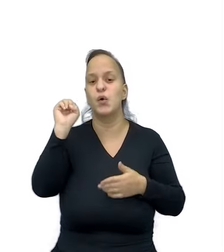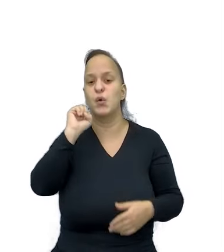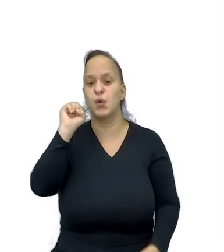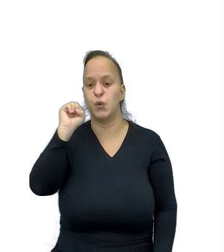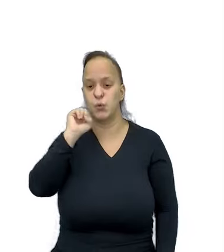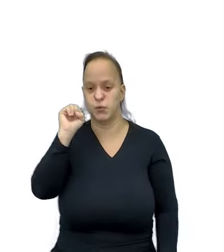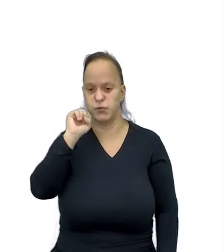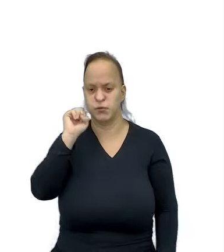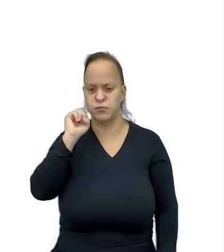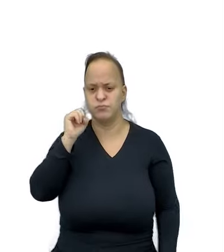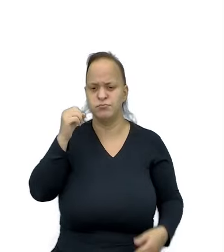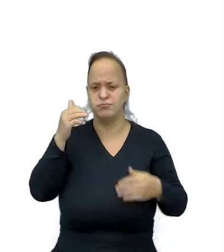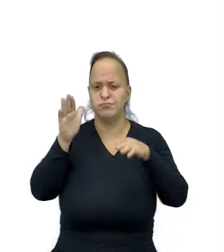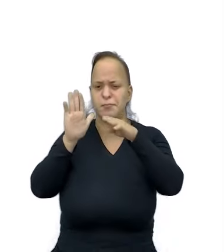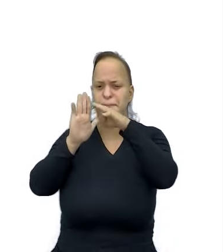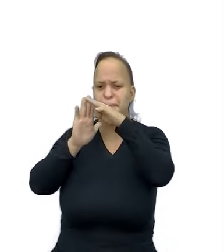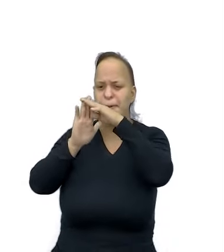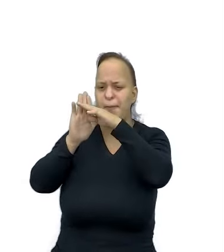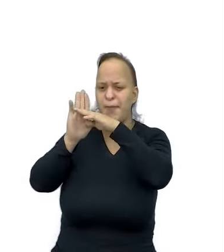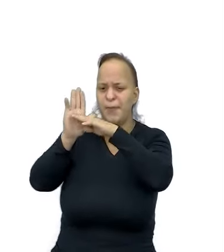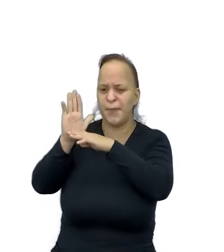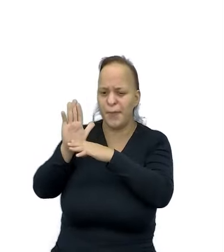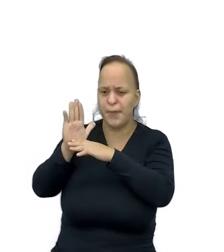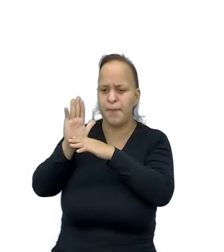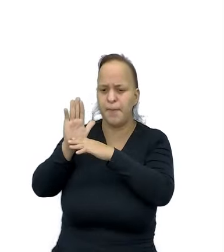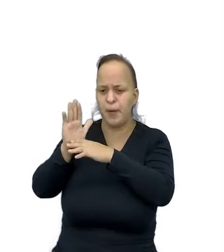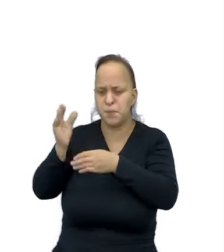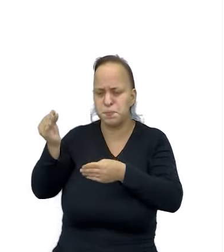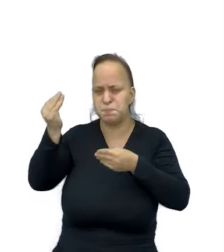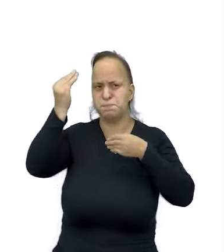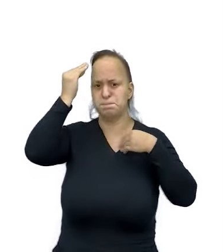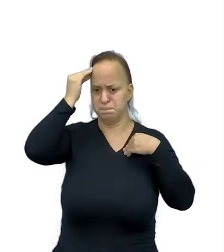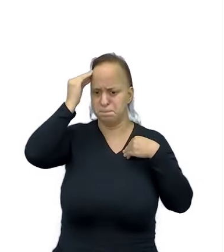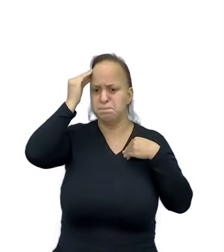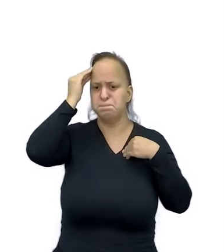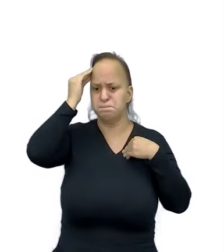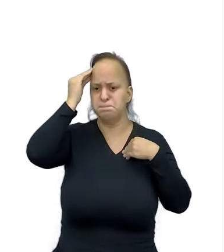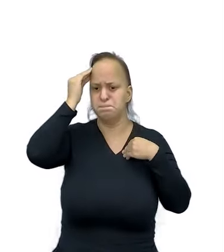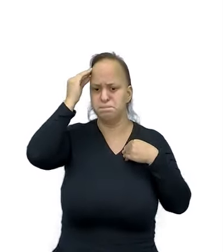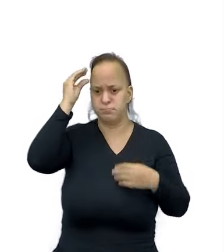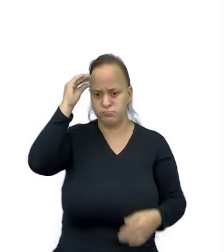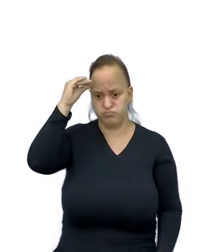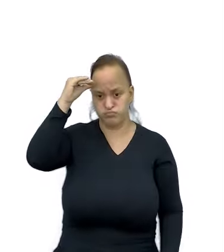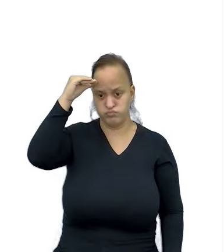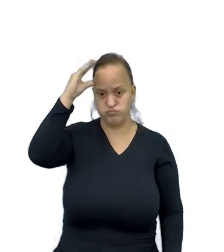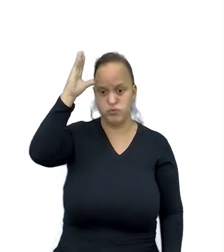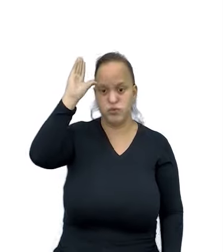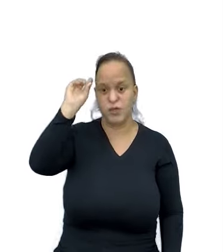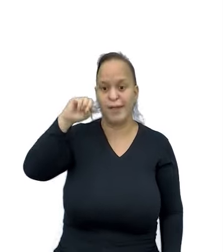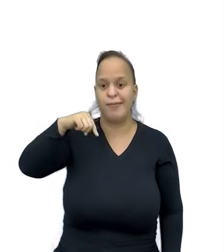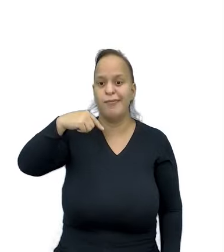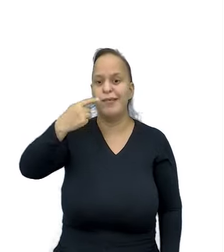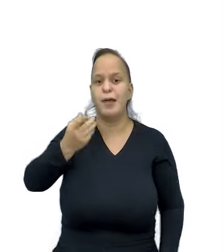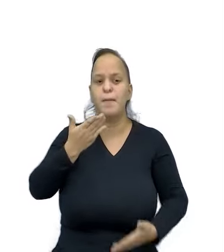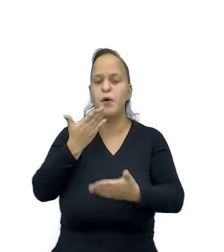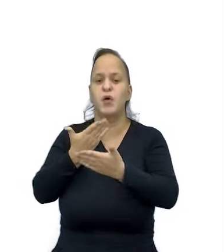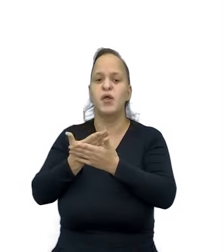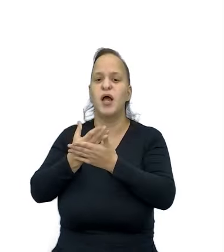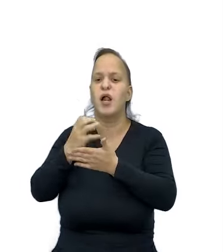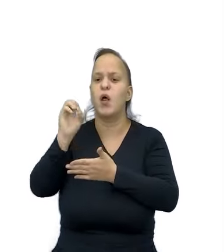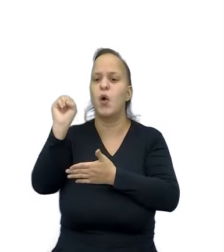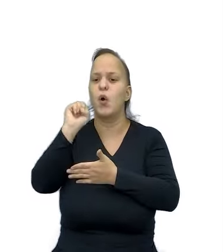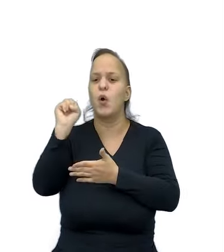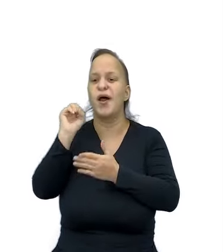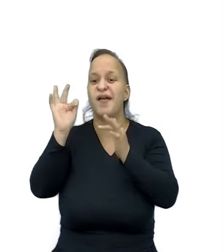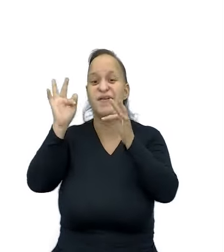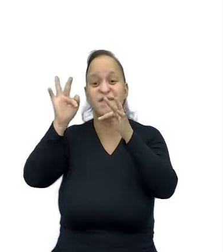todo esse conhecimento acerca desse gênero textual, do gênero resenha, eles vão, então, para a produção final, né, onde ele vai poder